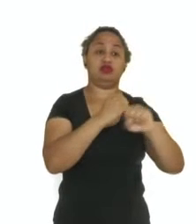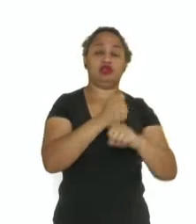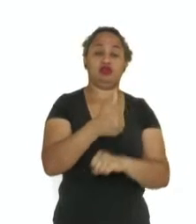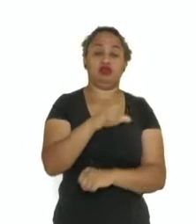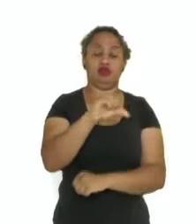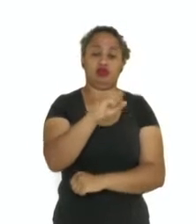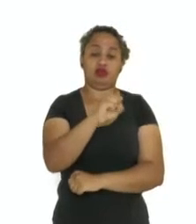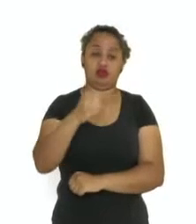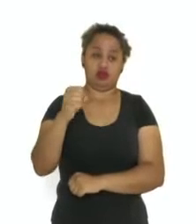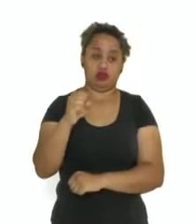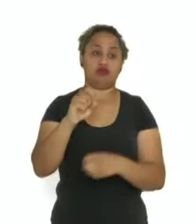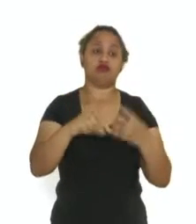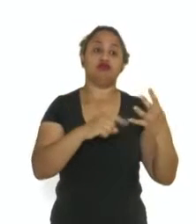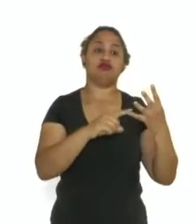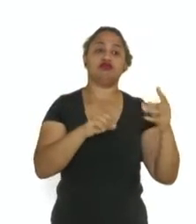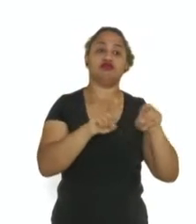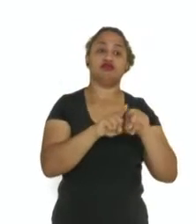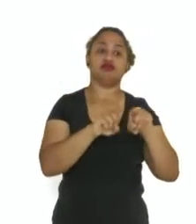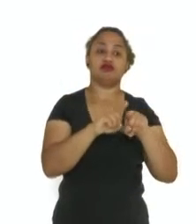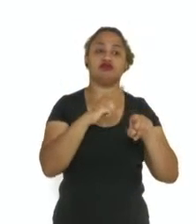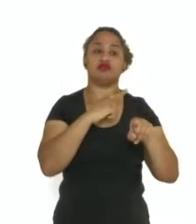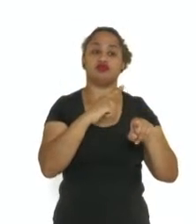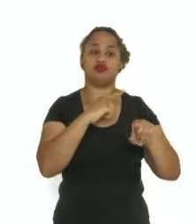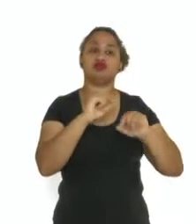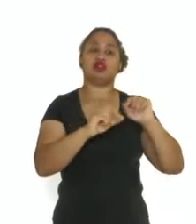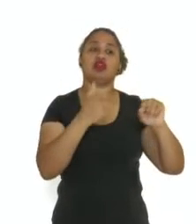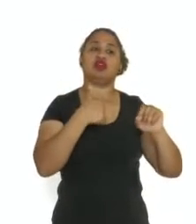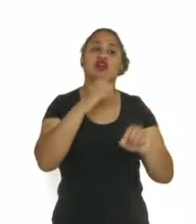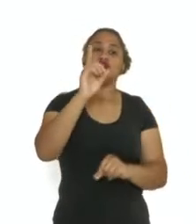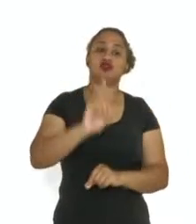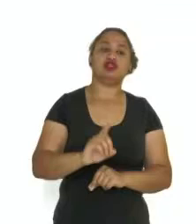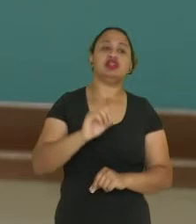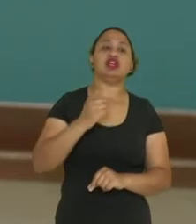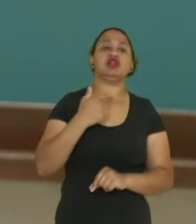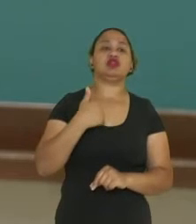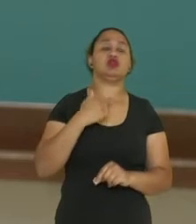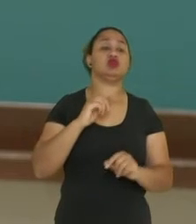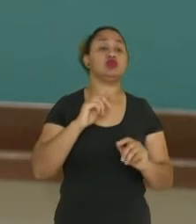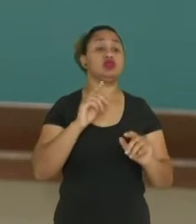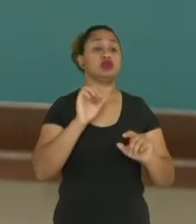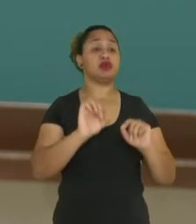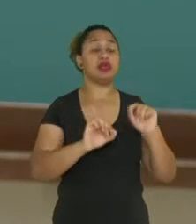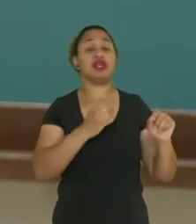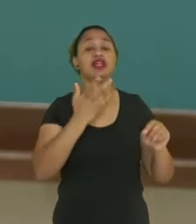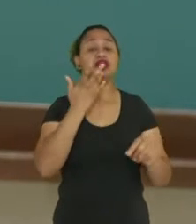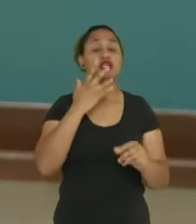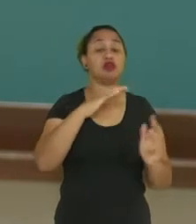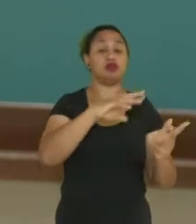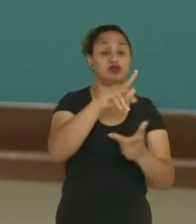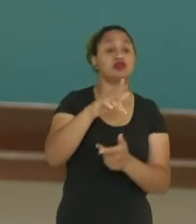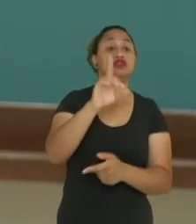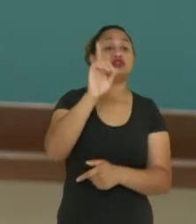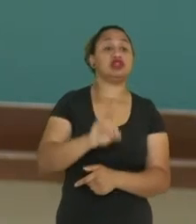dos Direitos da Criança de 1969. Veja só, o que eu